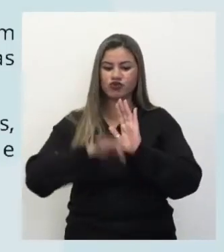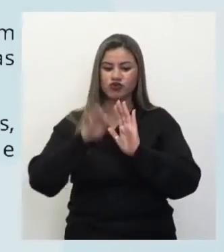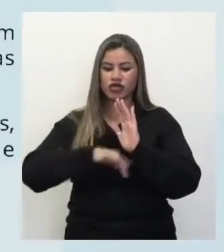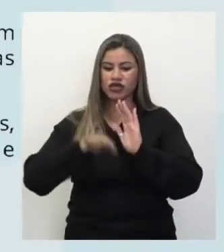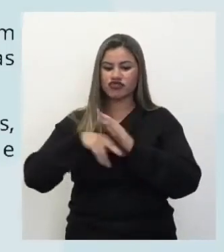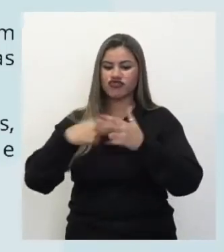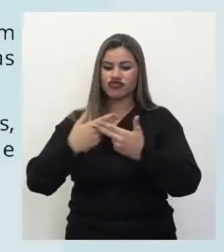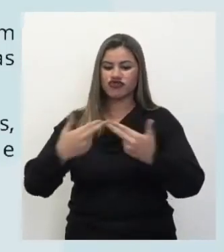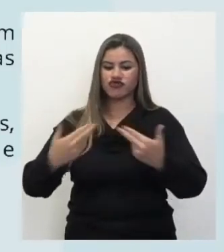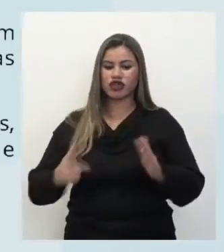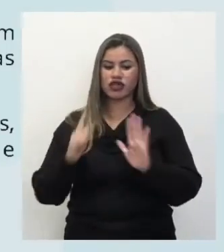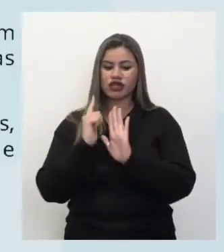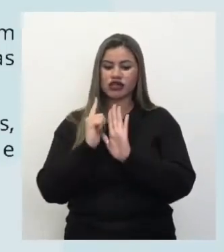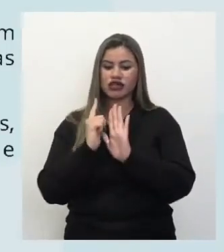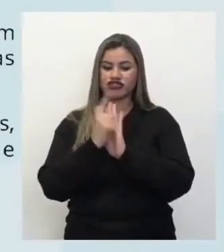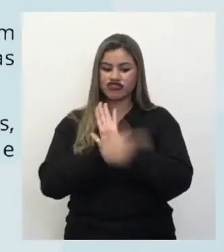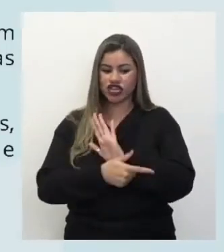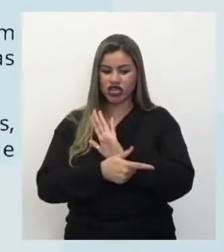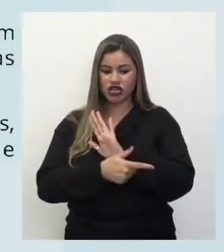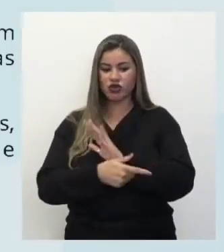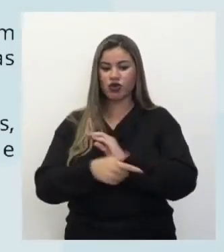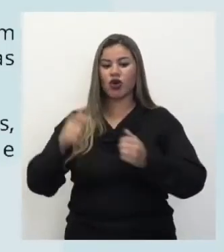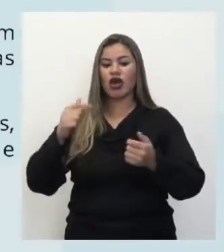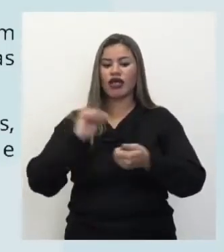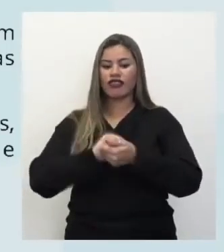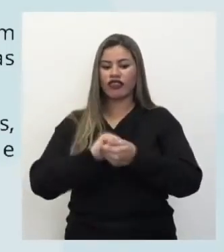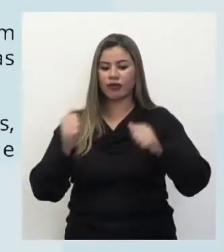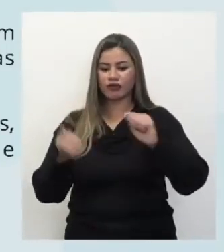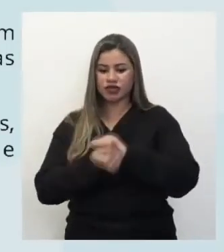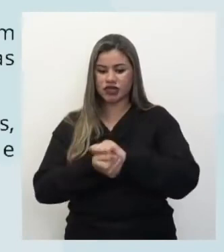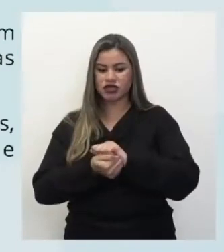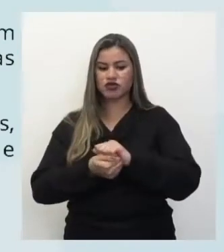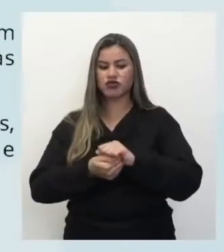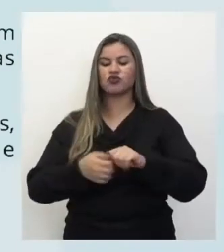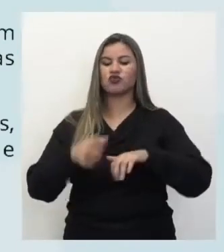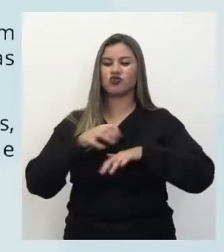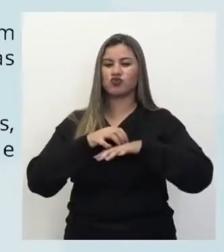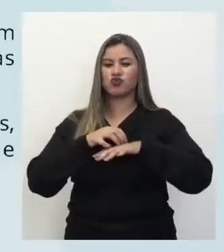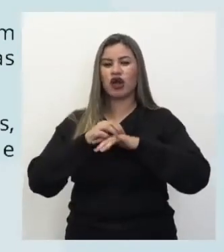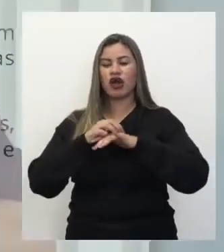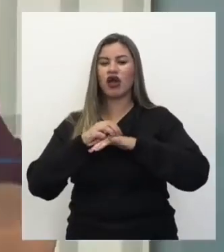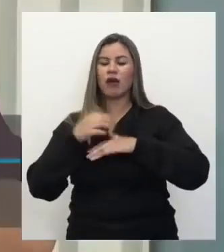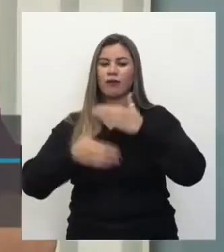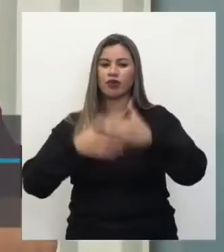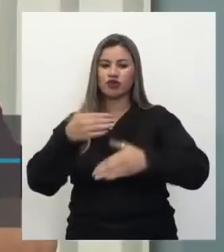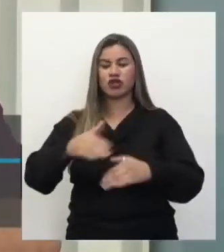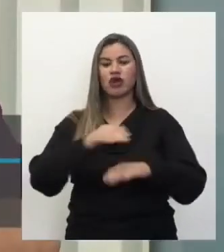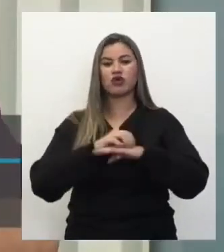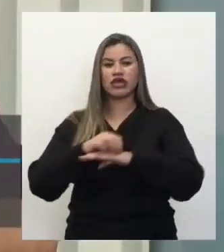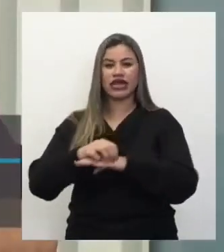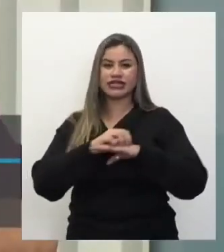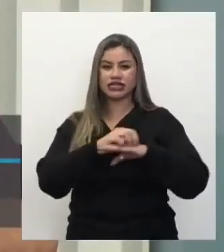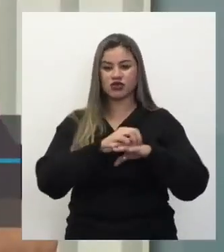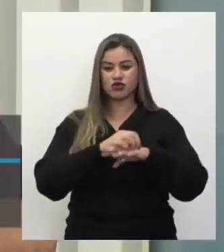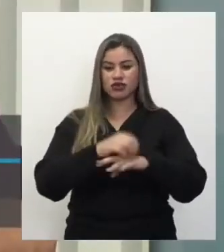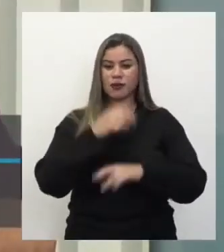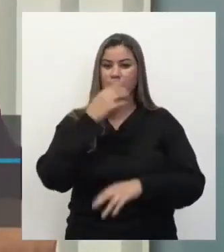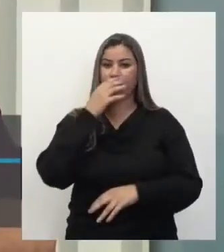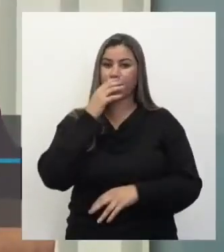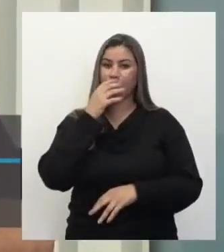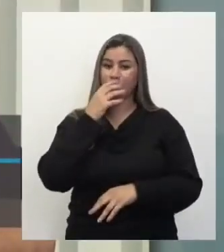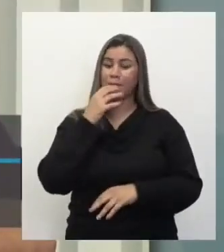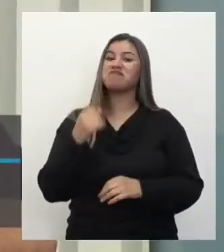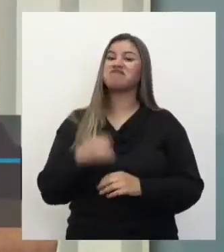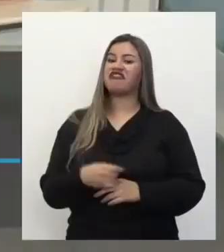gêneros, considerando sua adequação ao contexto de produção e circulação. Professora Mônica, ouvi dizer que hoje a aula será